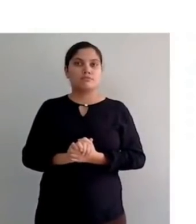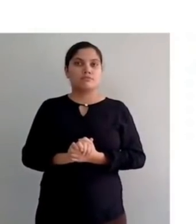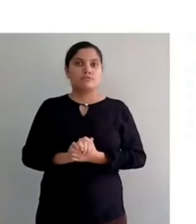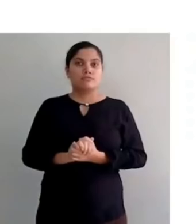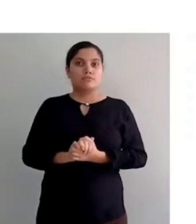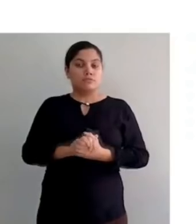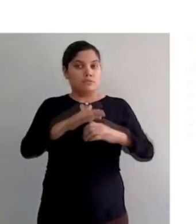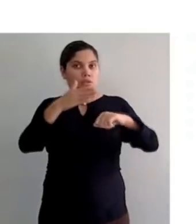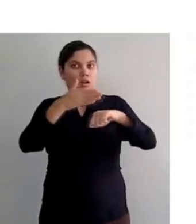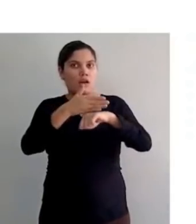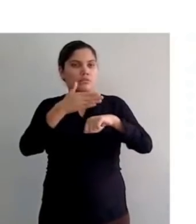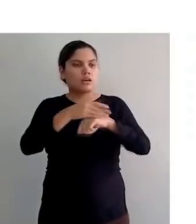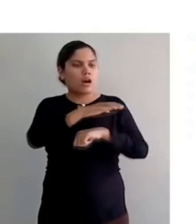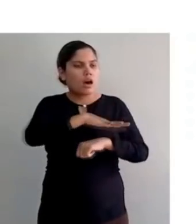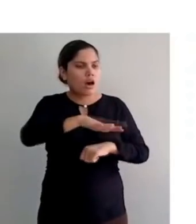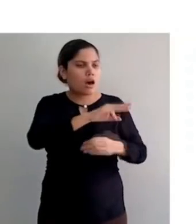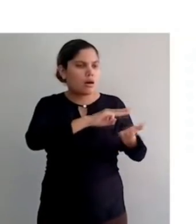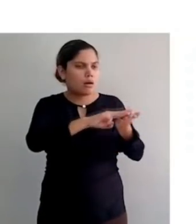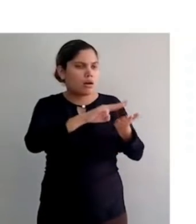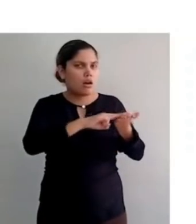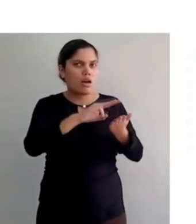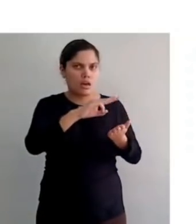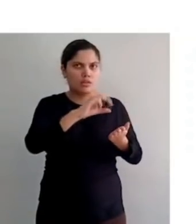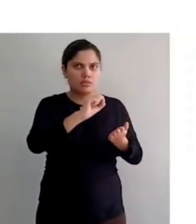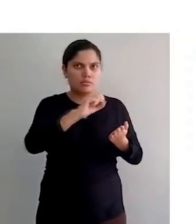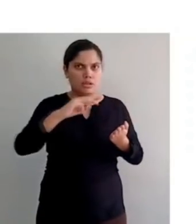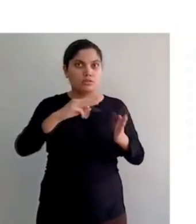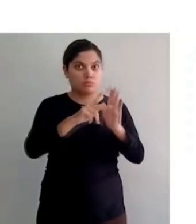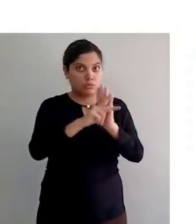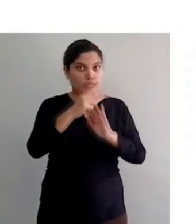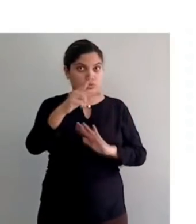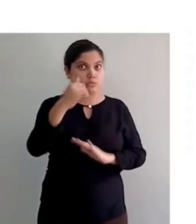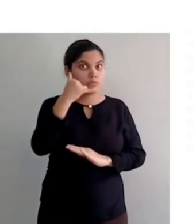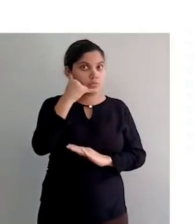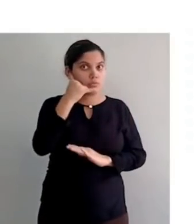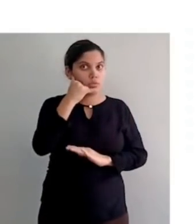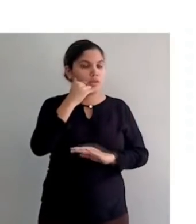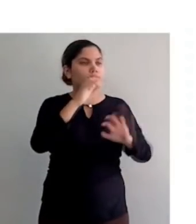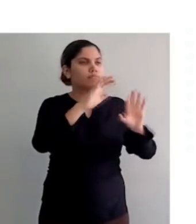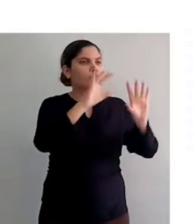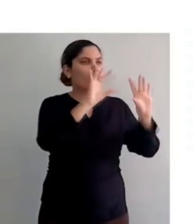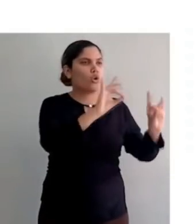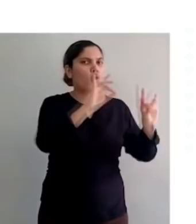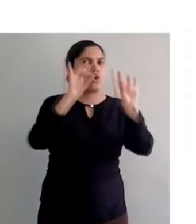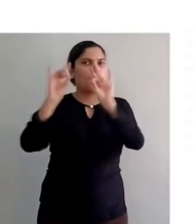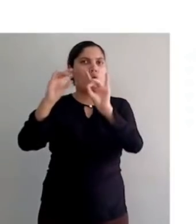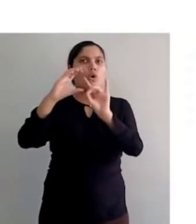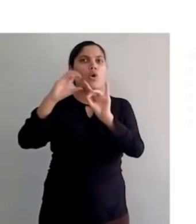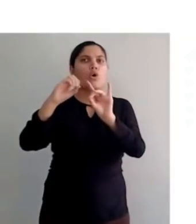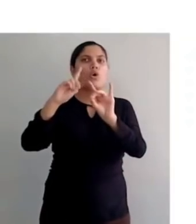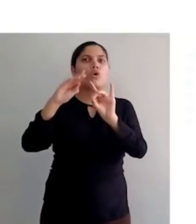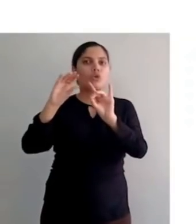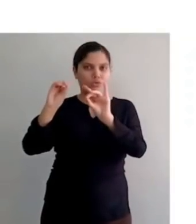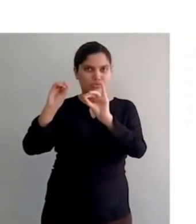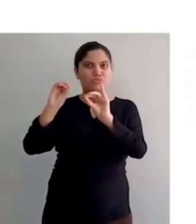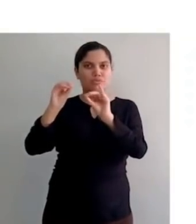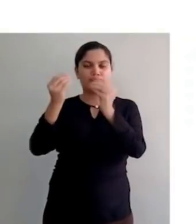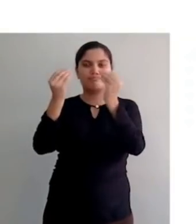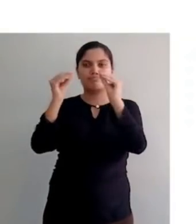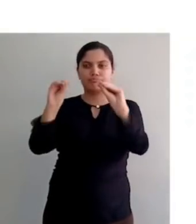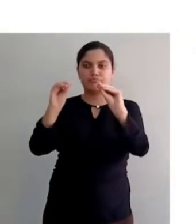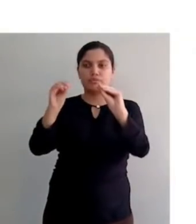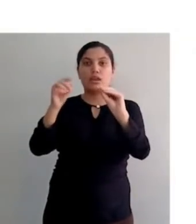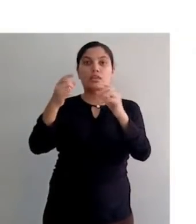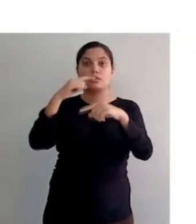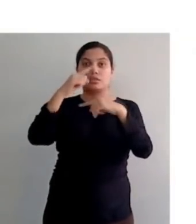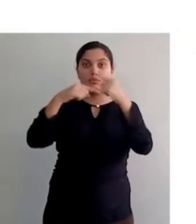aprovado todo esse tempo e não recebeu. E como a Caixa não conseguiu enviar o dinheiro para sua conta, ela